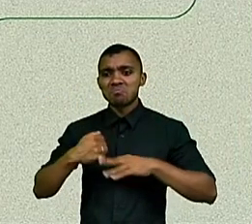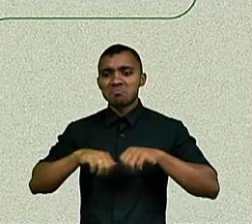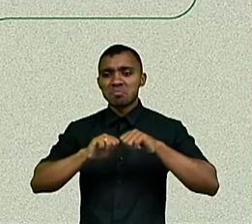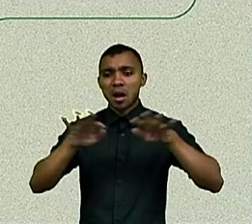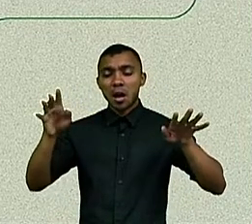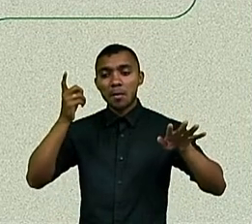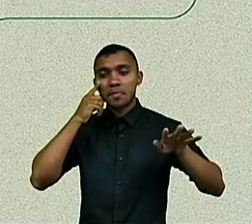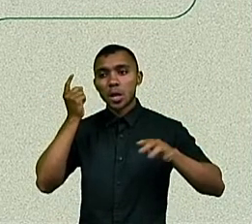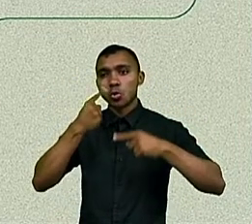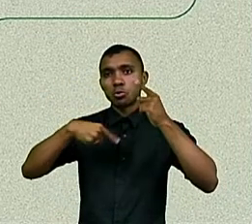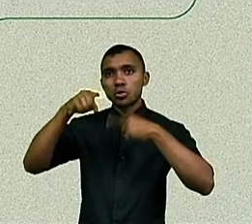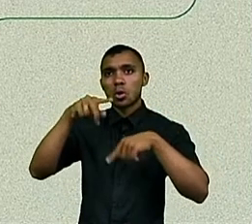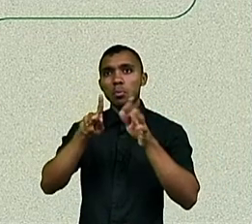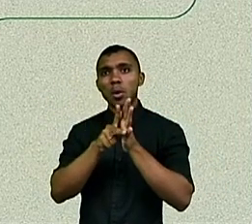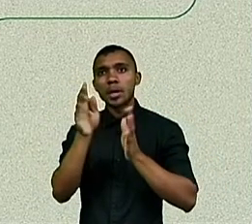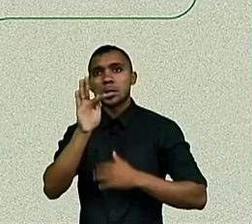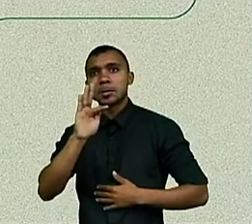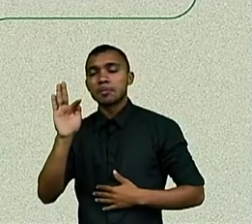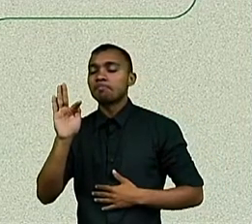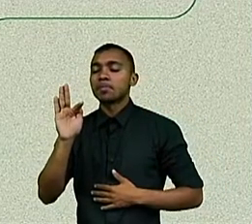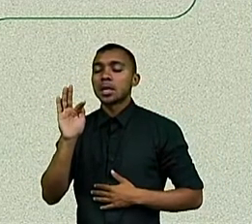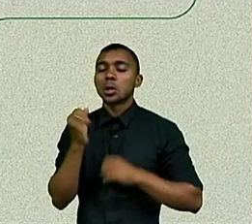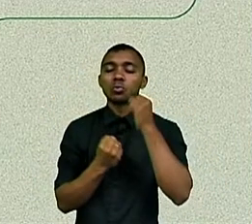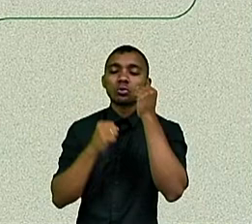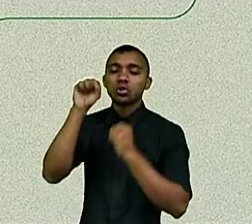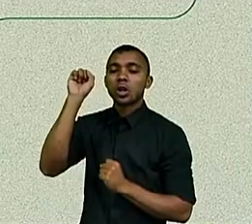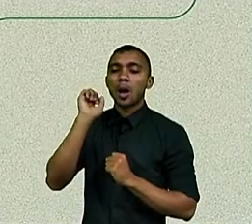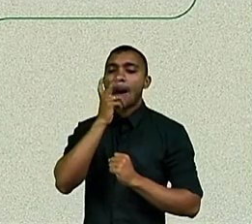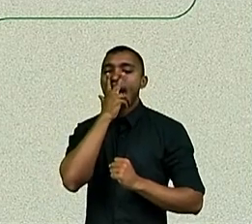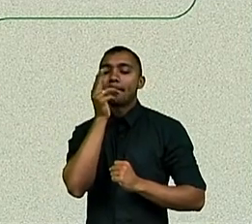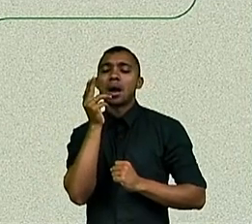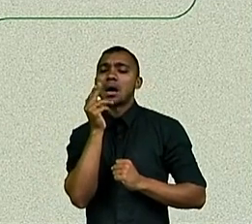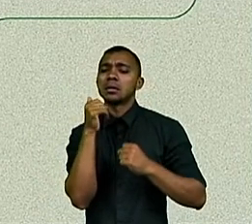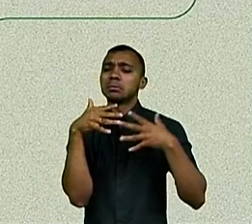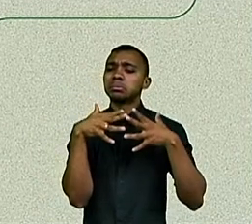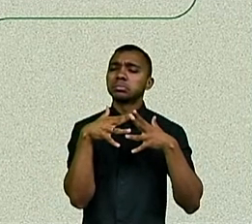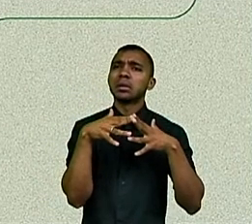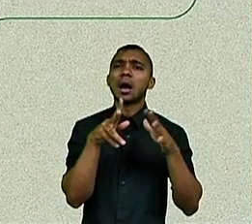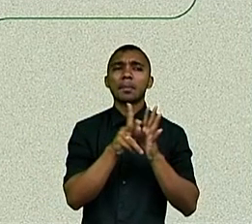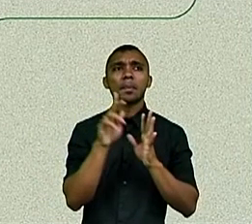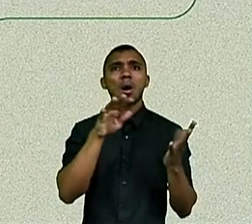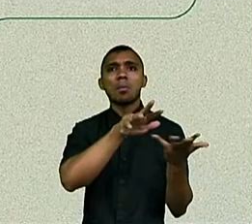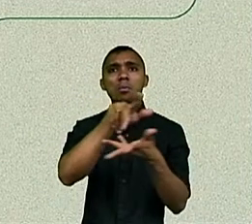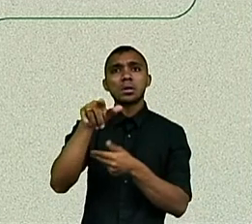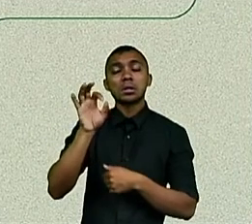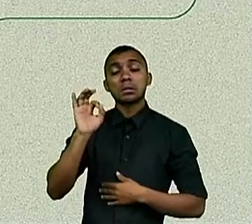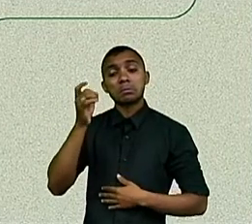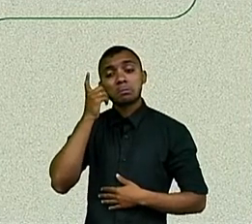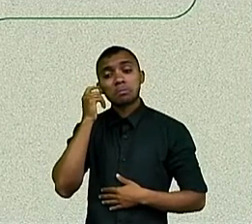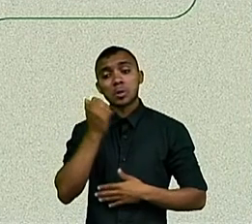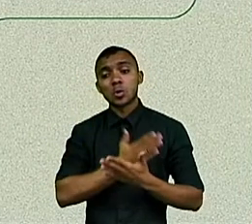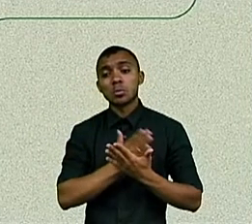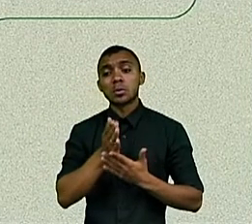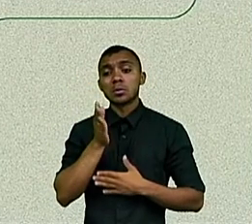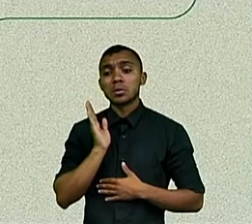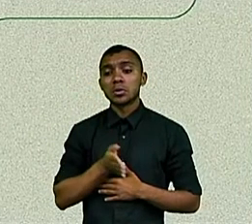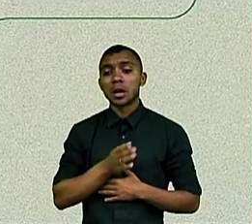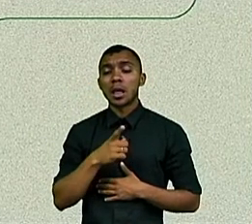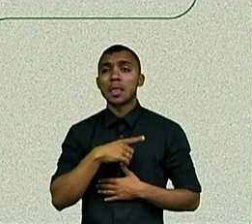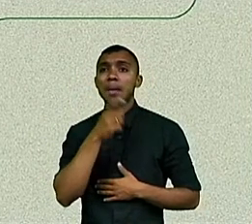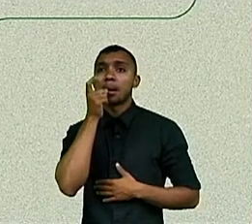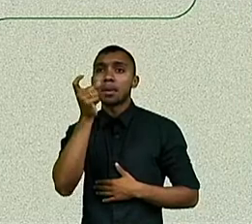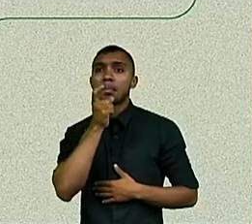Revolução Industrial começou a ser associada a um conceito Universal e ganhou vários sinônimos